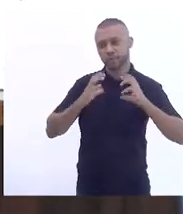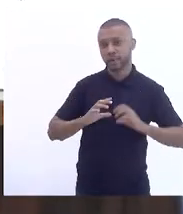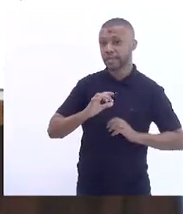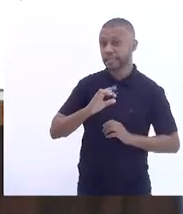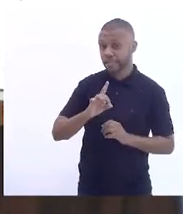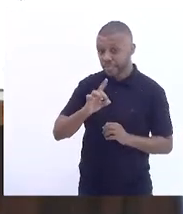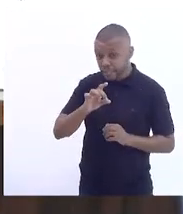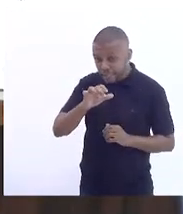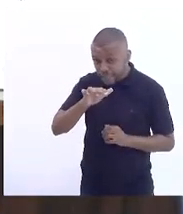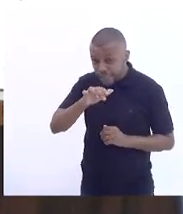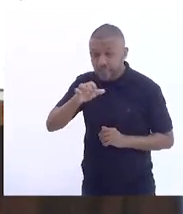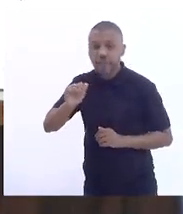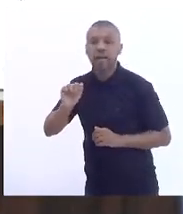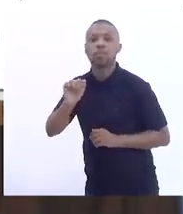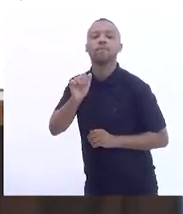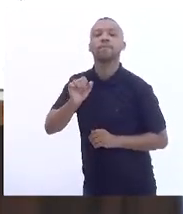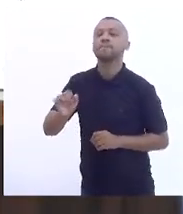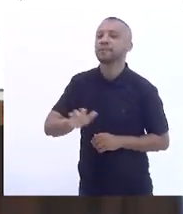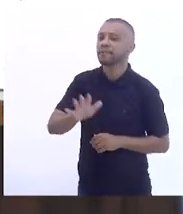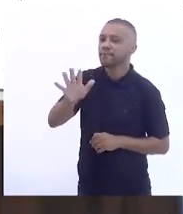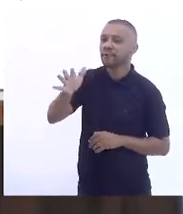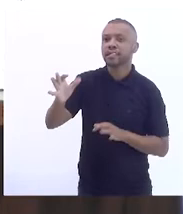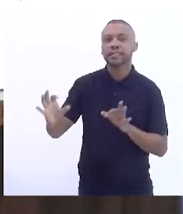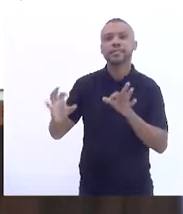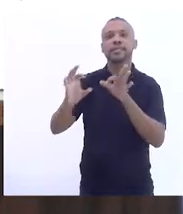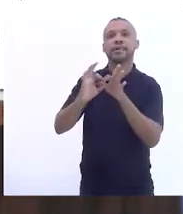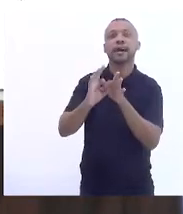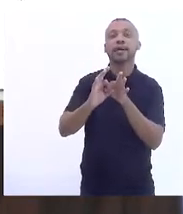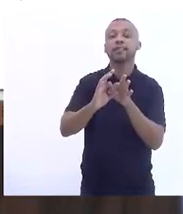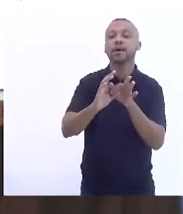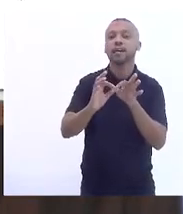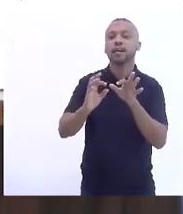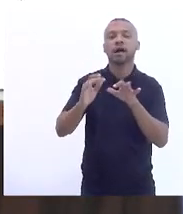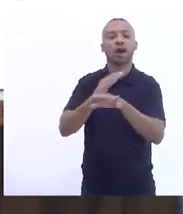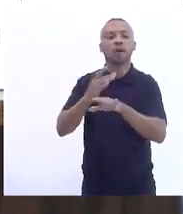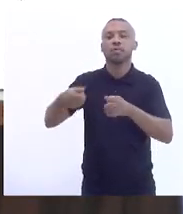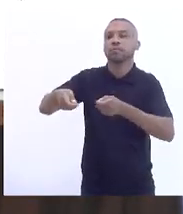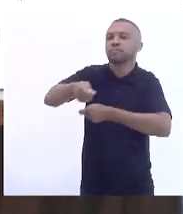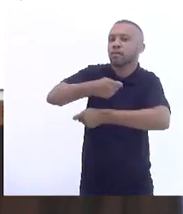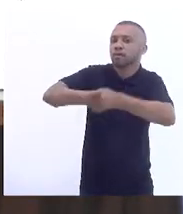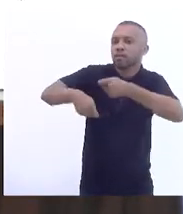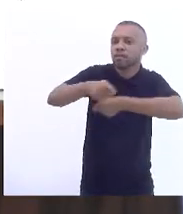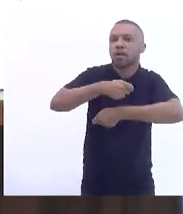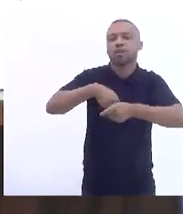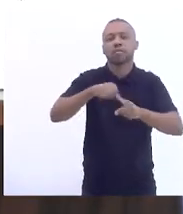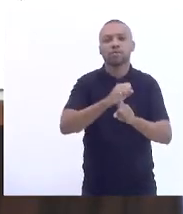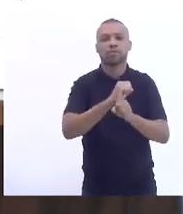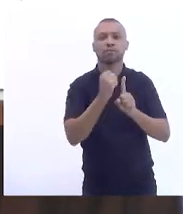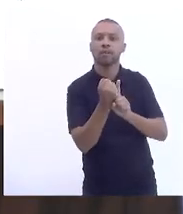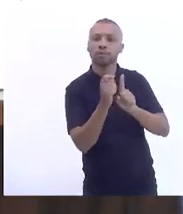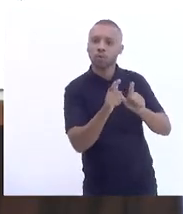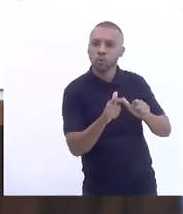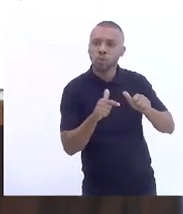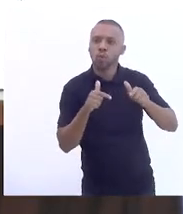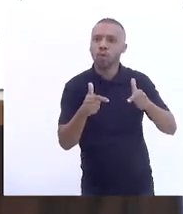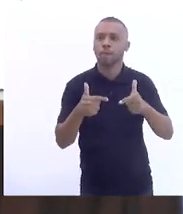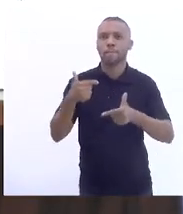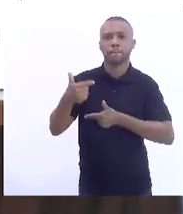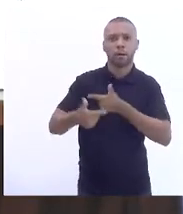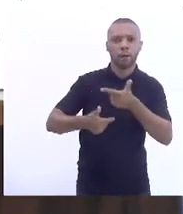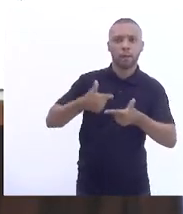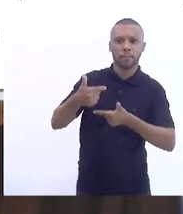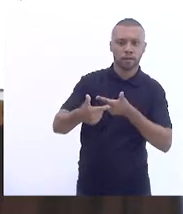favela integrada ao resto da cidade com uma favela economicamente e socialmente Ativa é